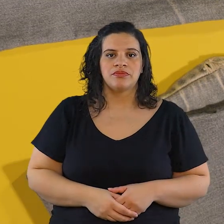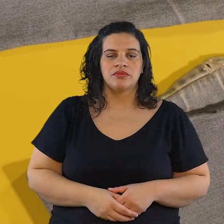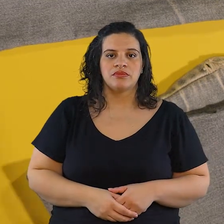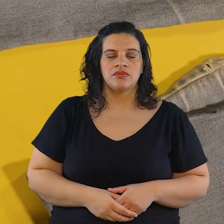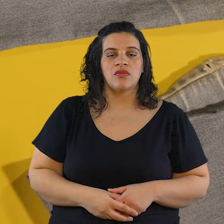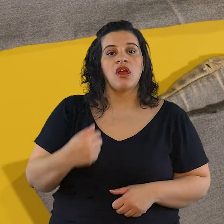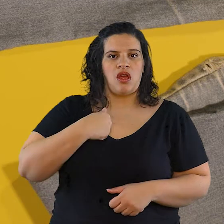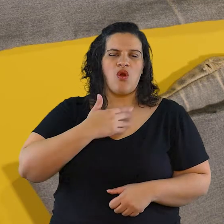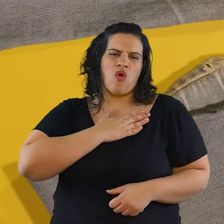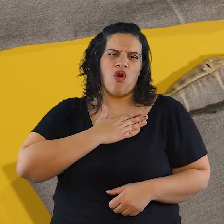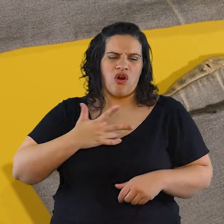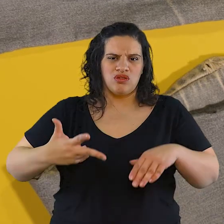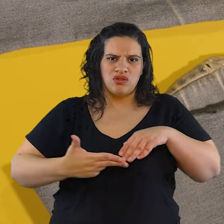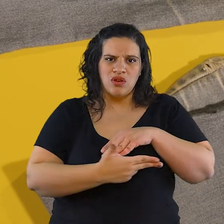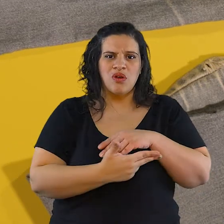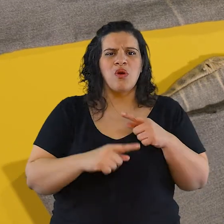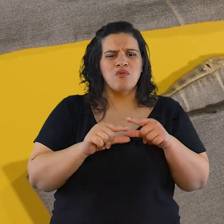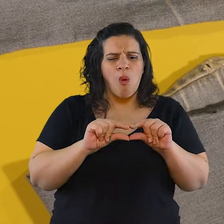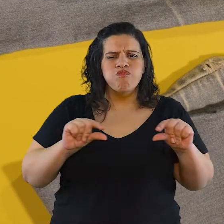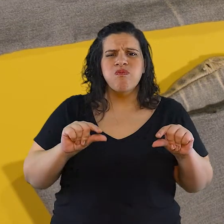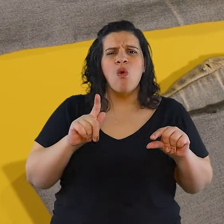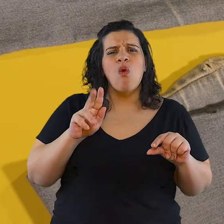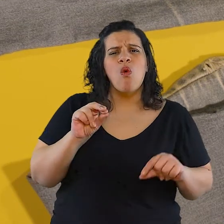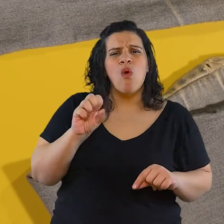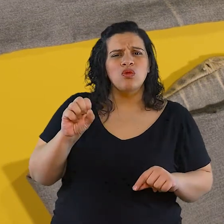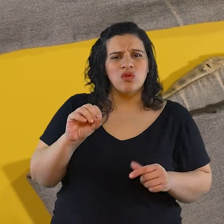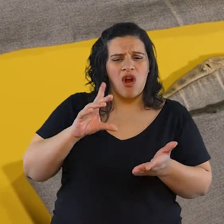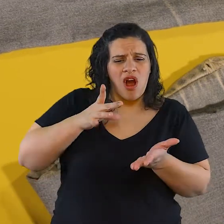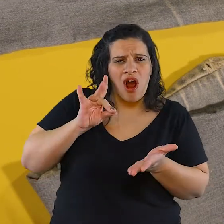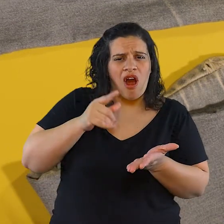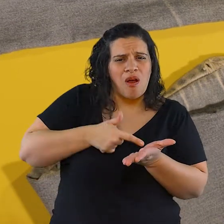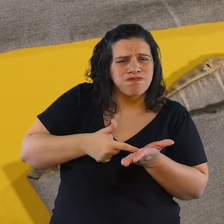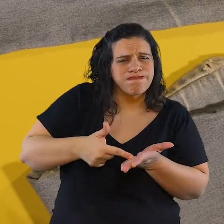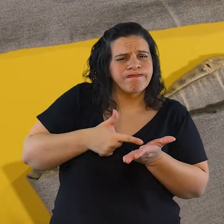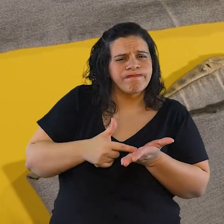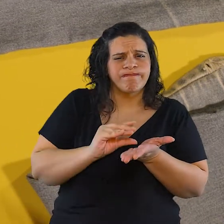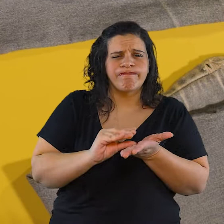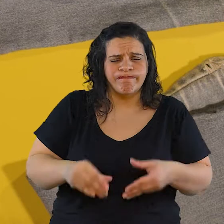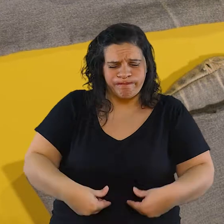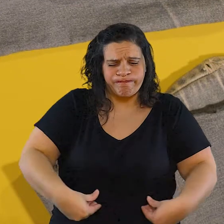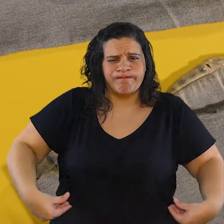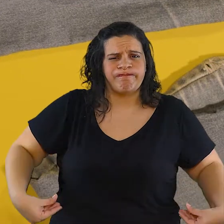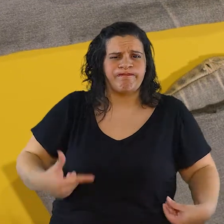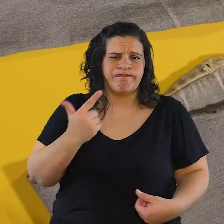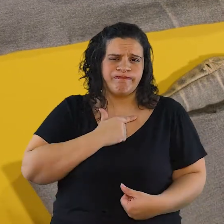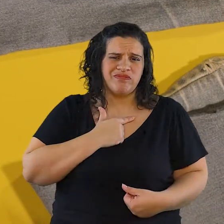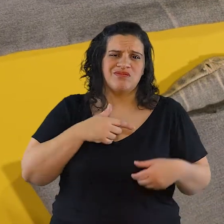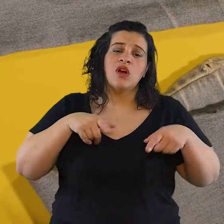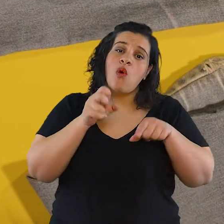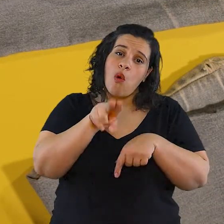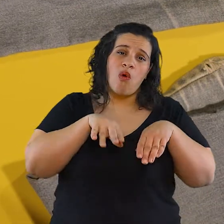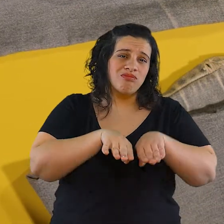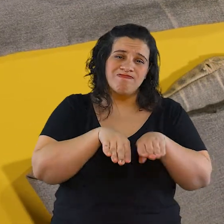Se não, eu tiro. Geralmente eu gosto de tirar porque é uma parte bem grossa e na hora de